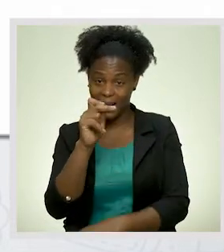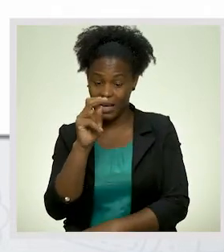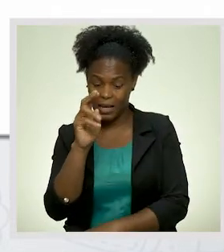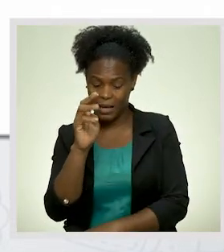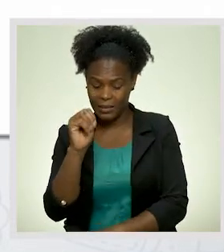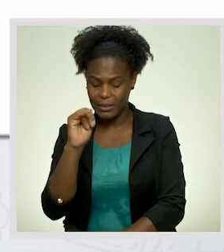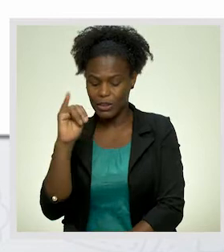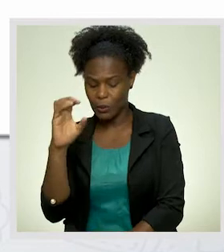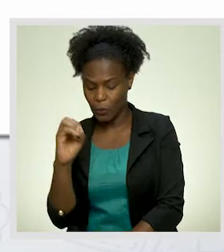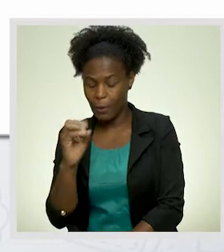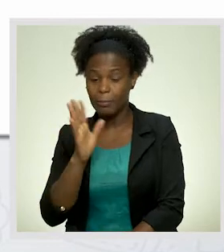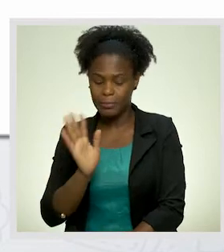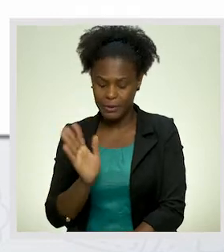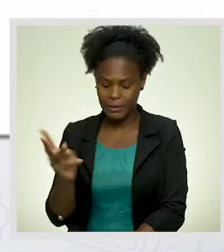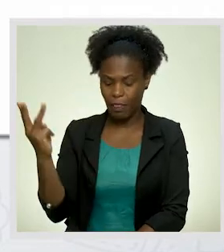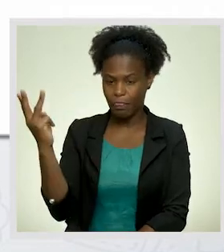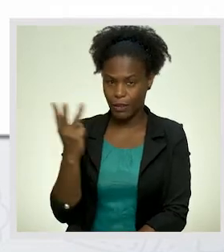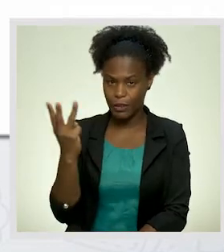três características.